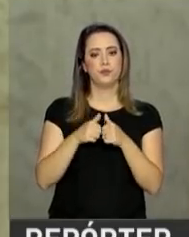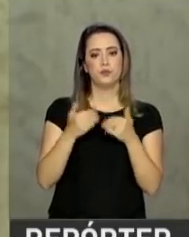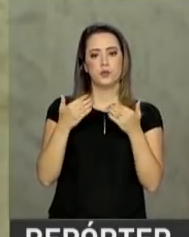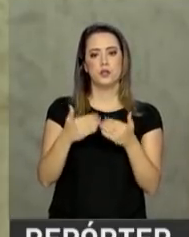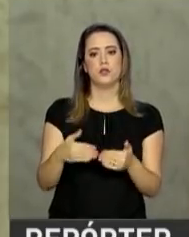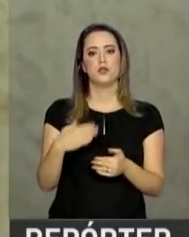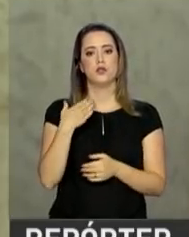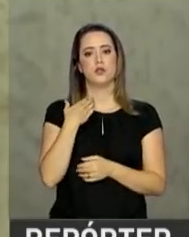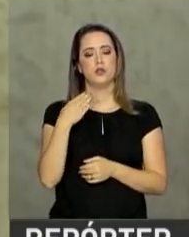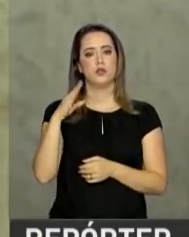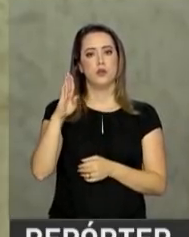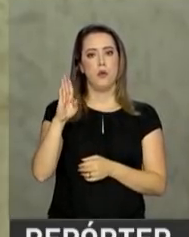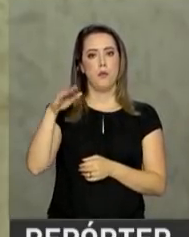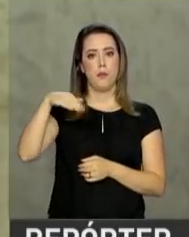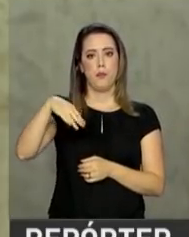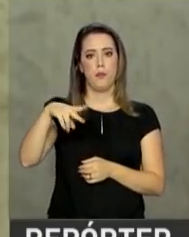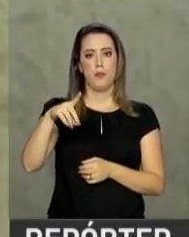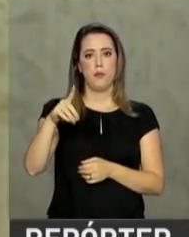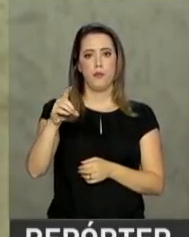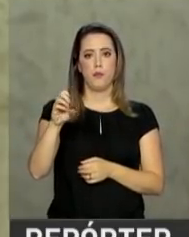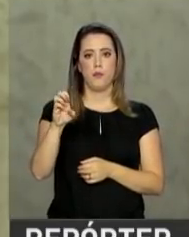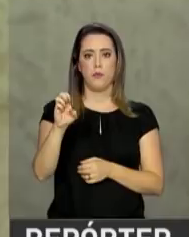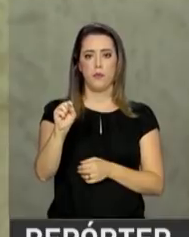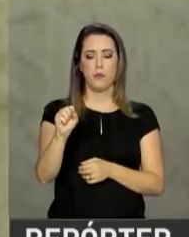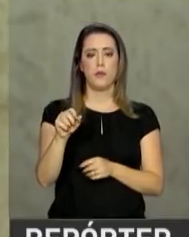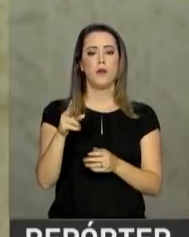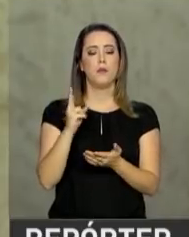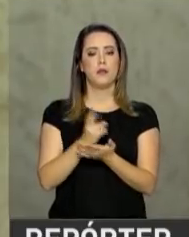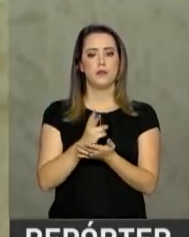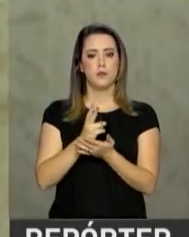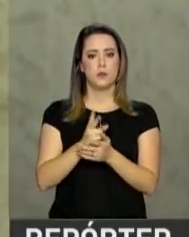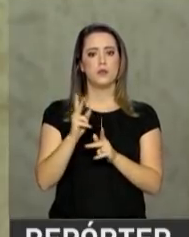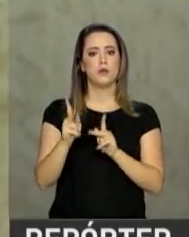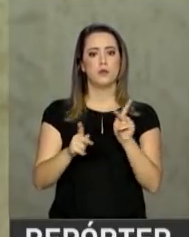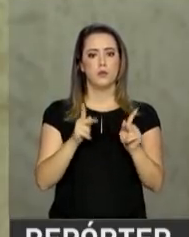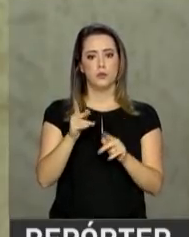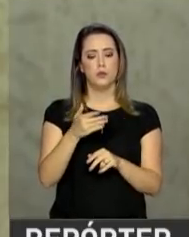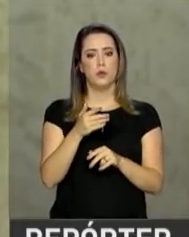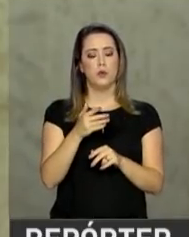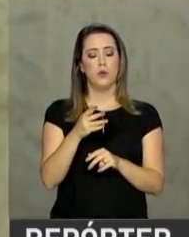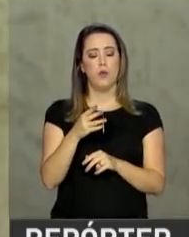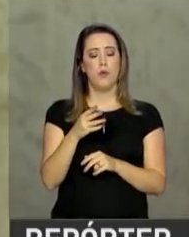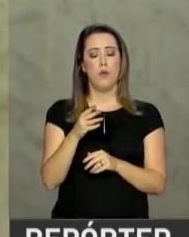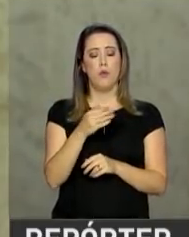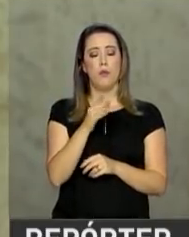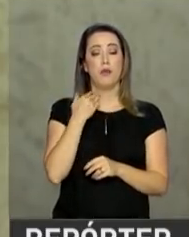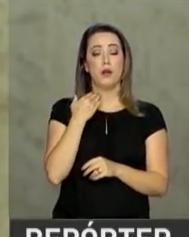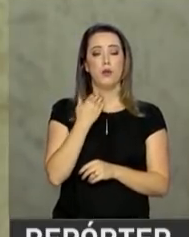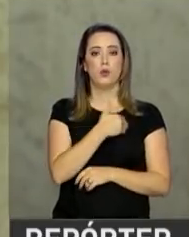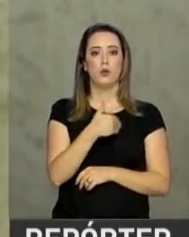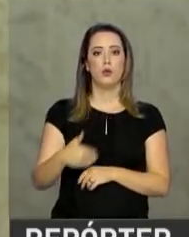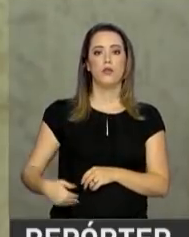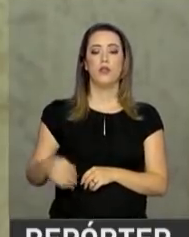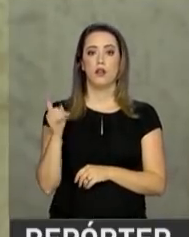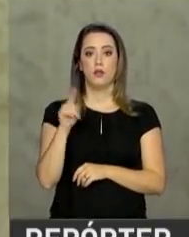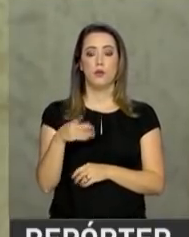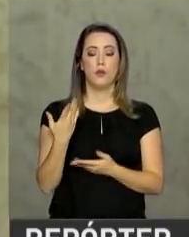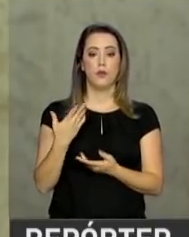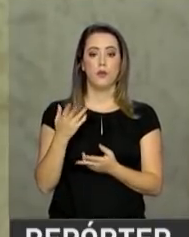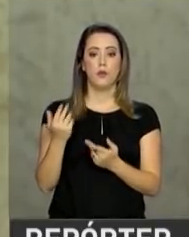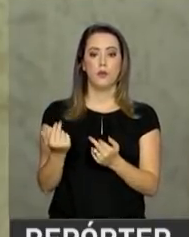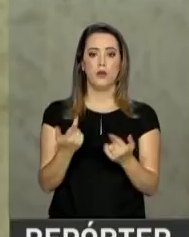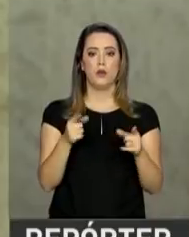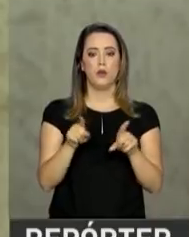o bnds e mesmo sendo um banco público é nessa questão é tratado como se fosse da mesma